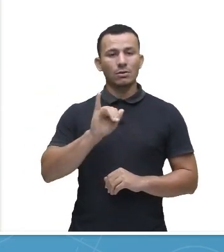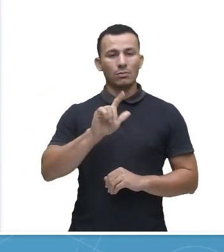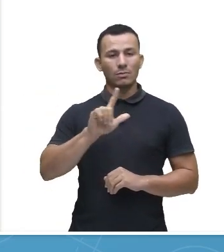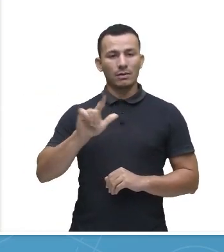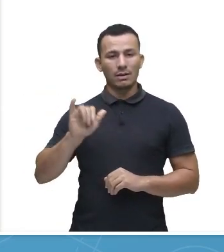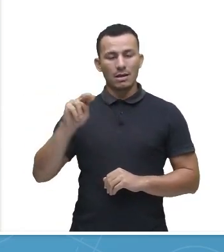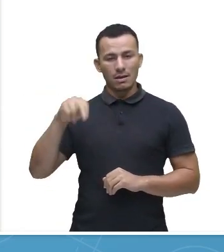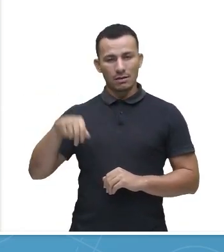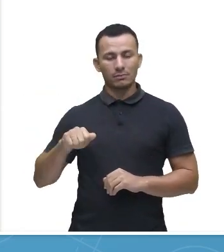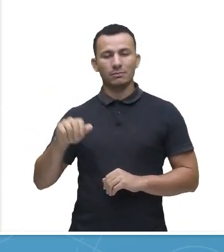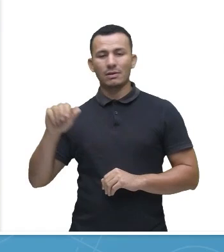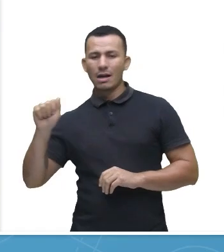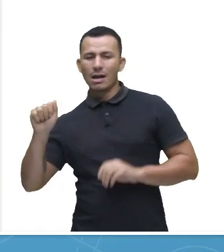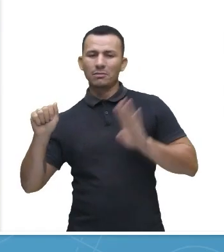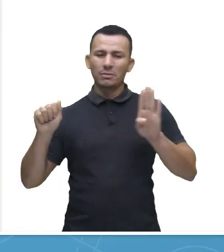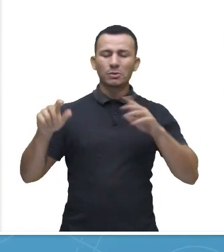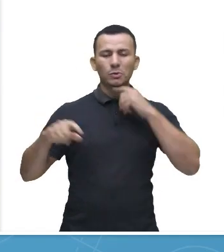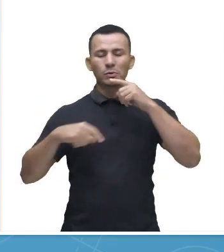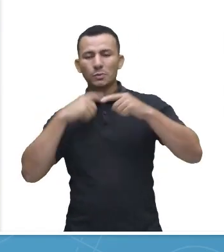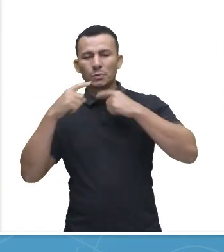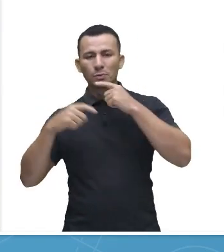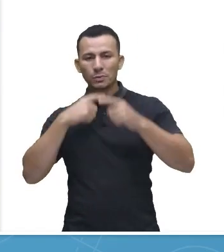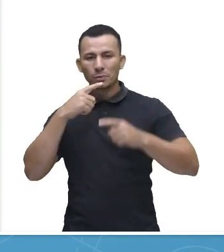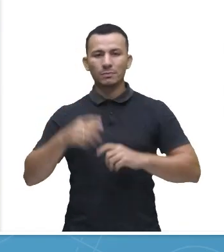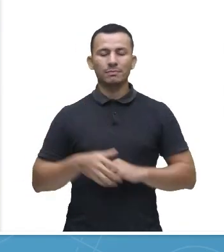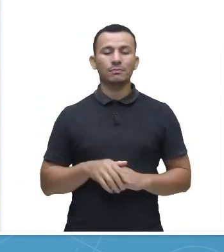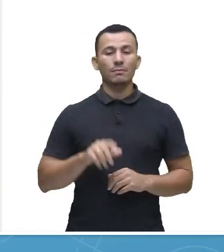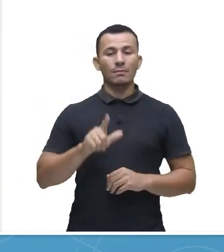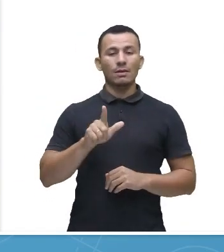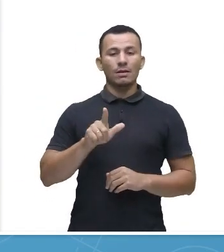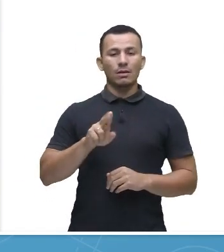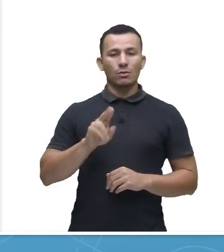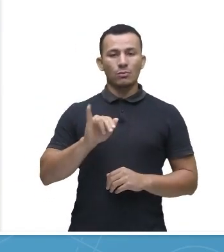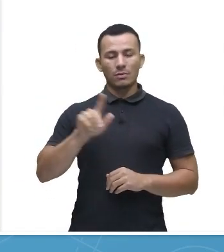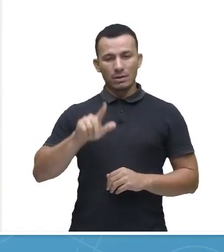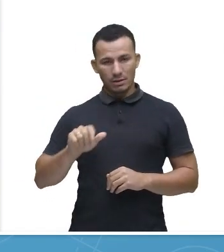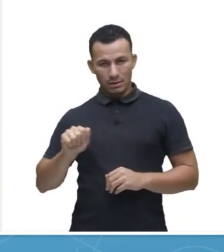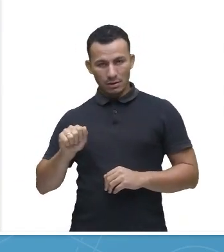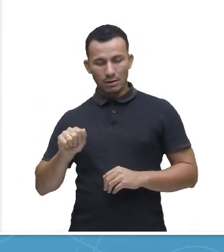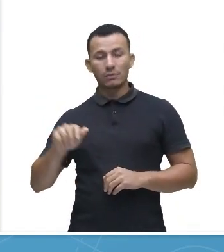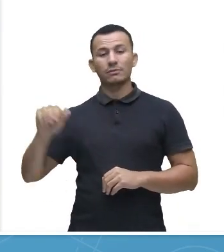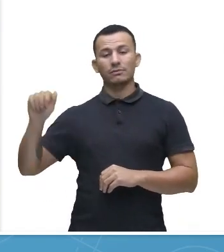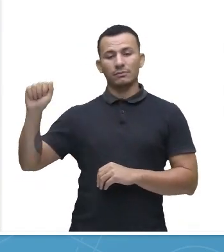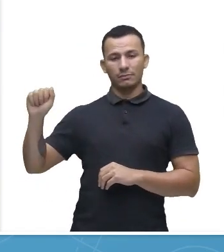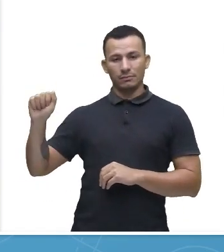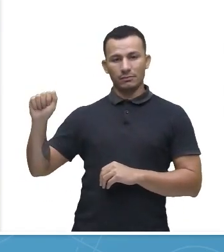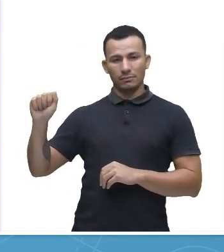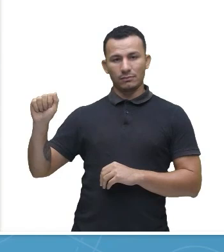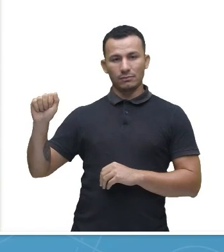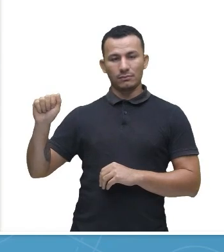letra A ou B? Ele está na dúvida, né? Luísa, escolheu a letra A.